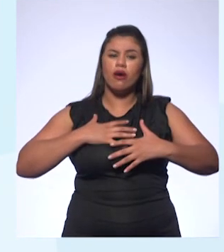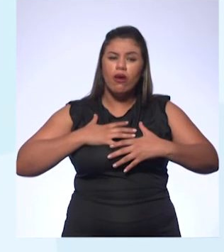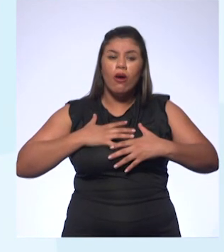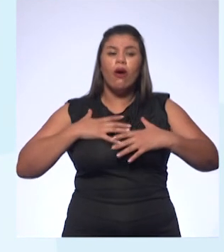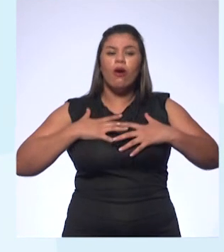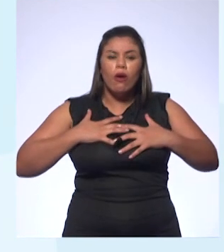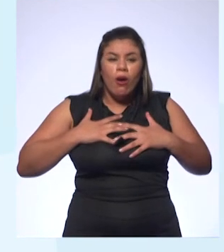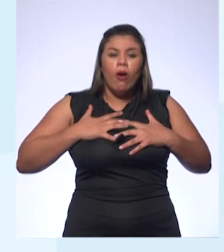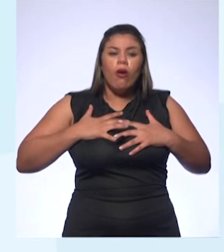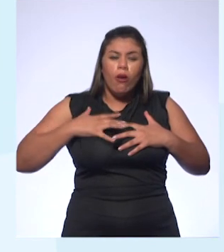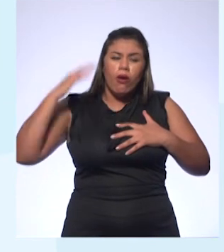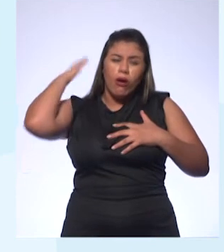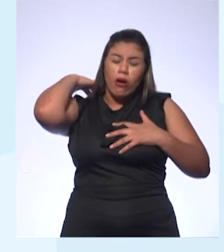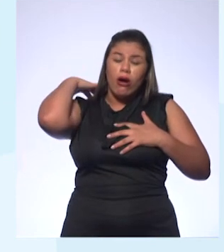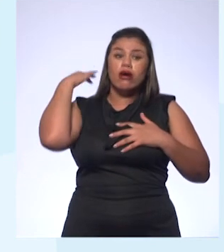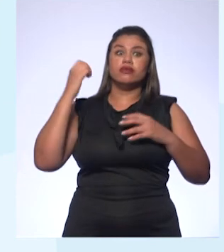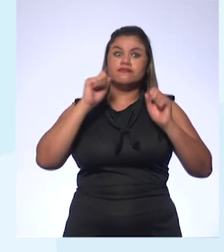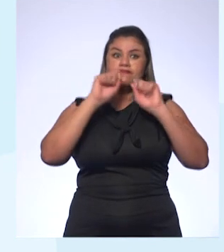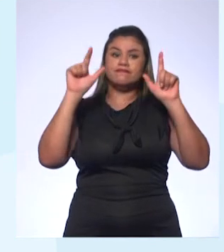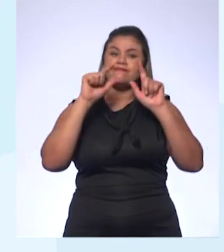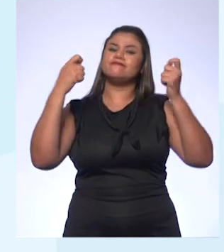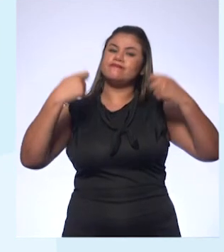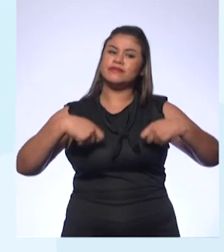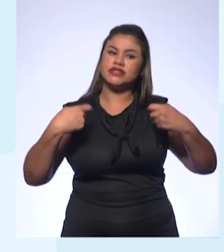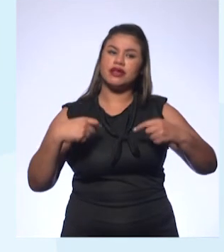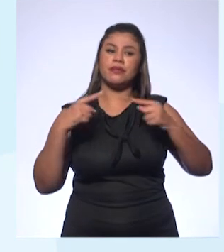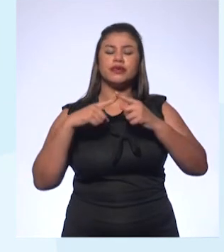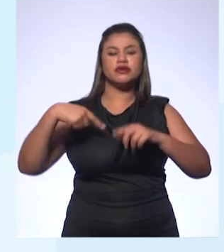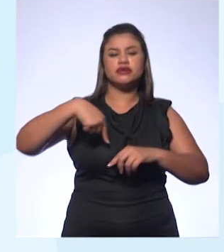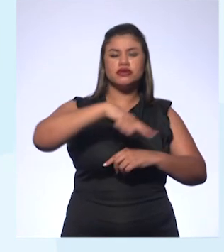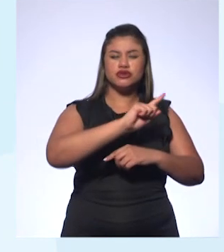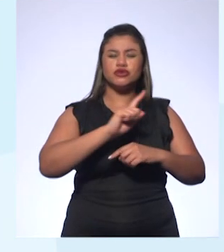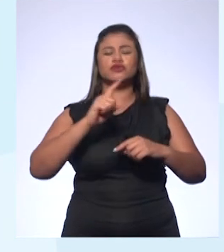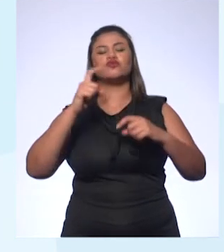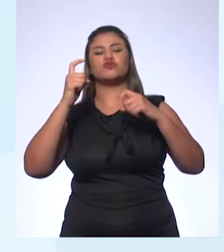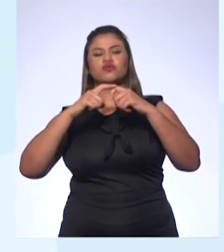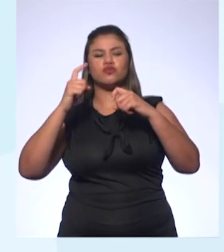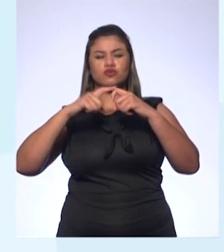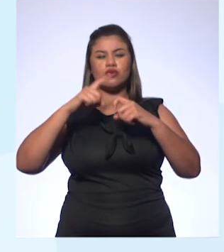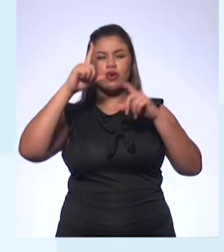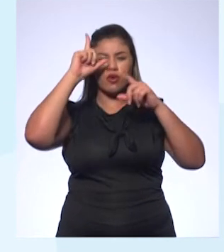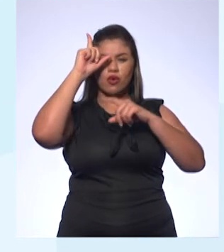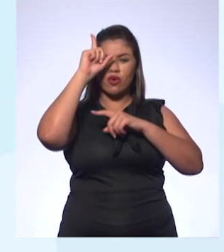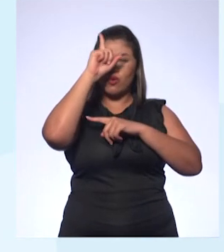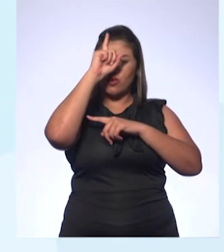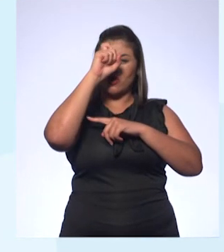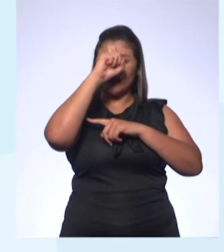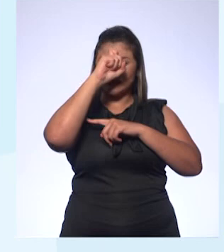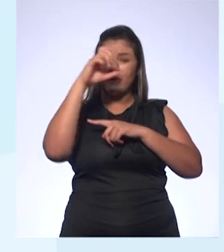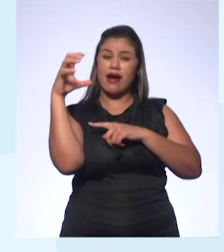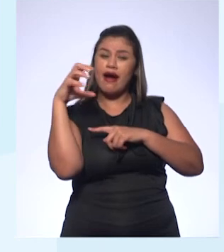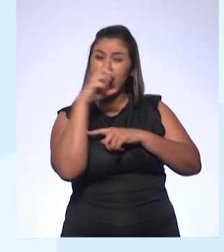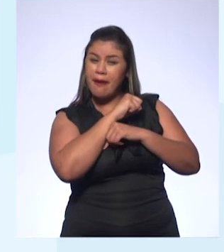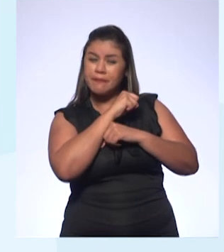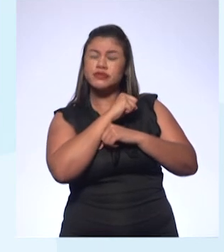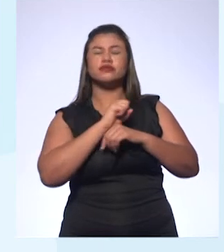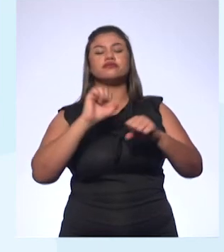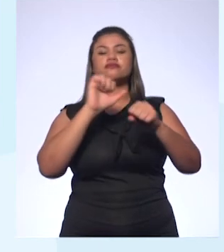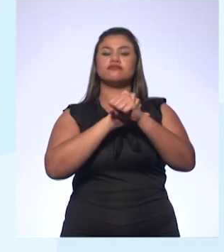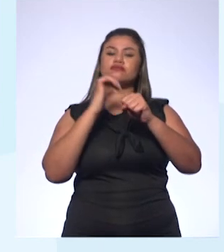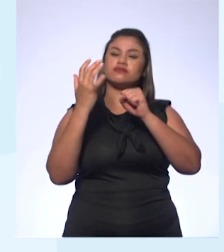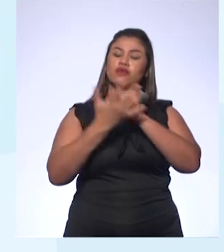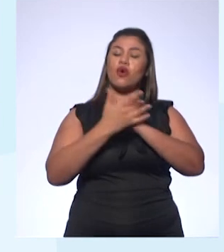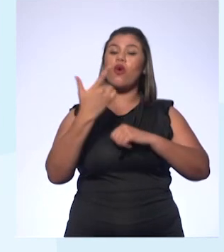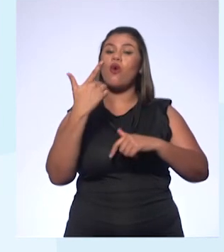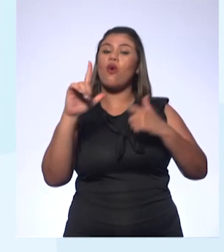de ar é um sinal de alerta para ir ao hospital imediatamente. No caso da Covid-19 e de qualquer